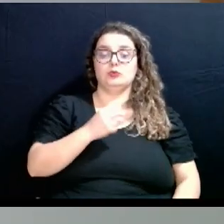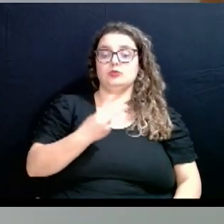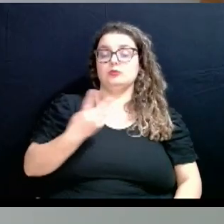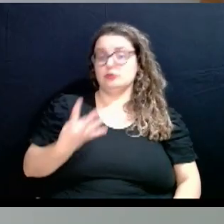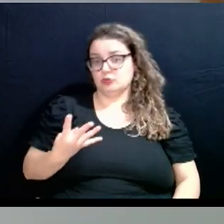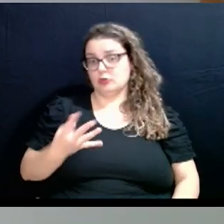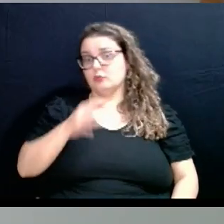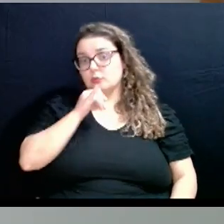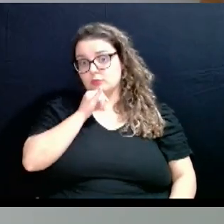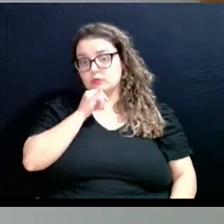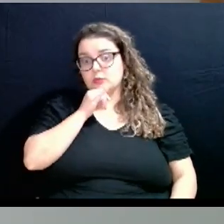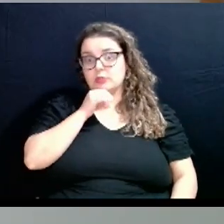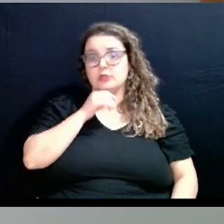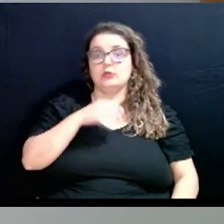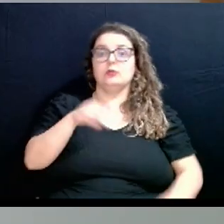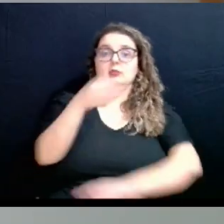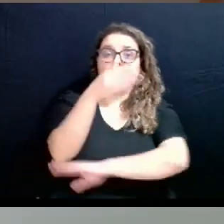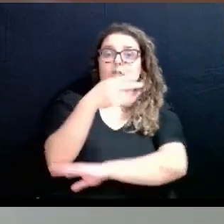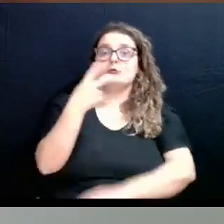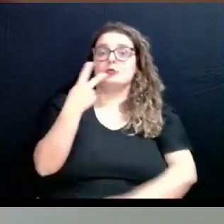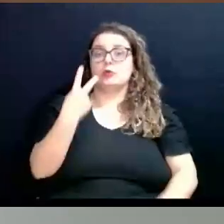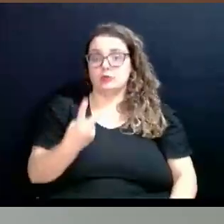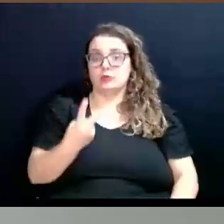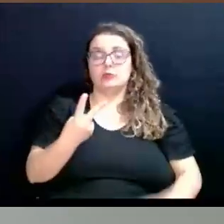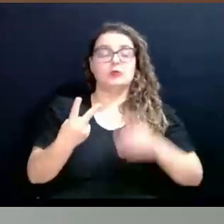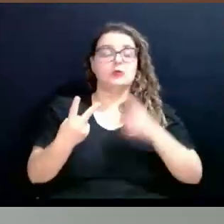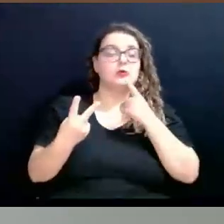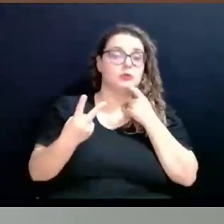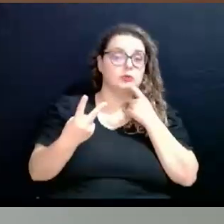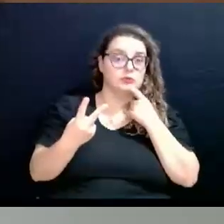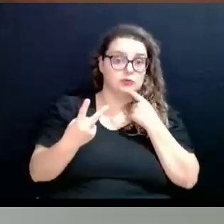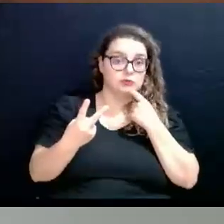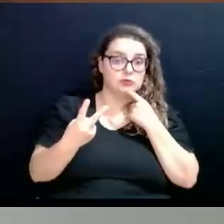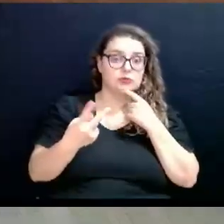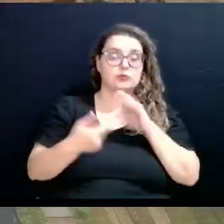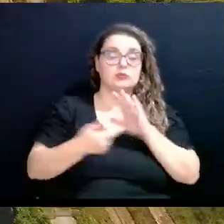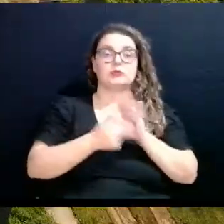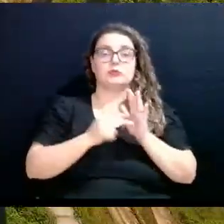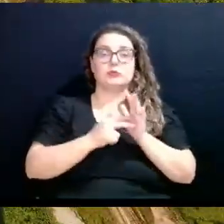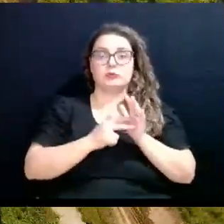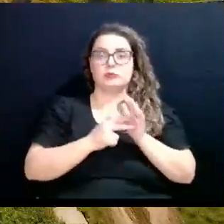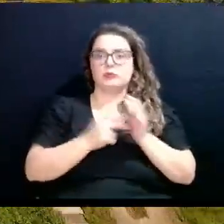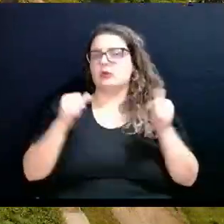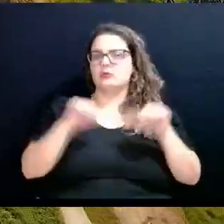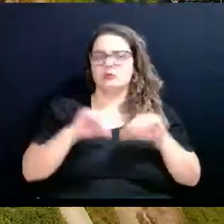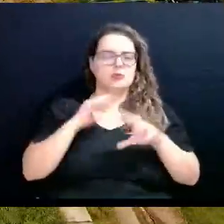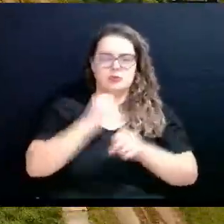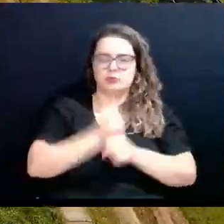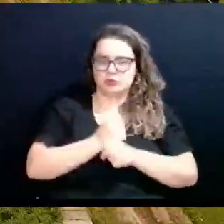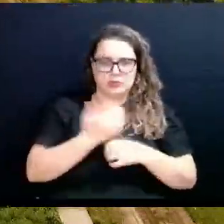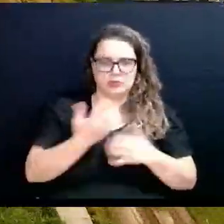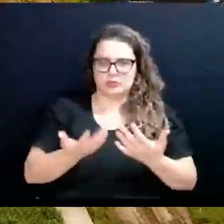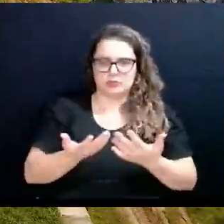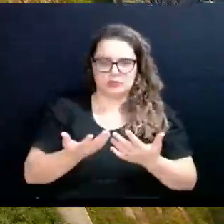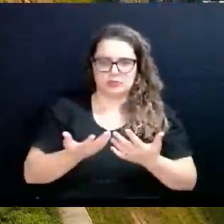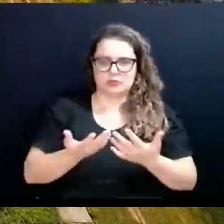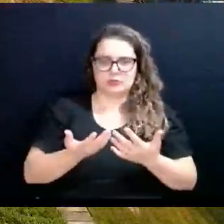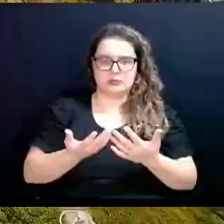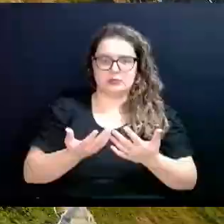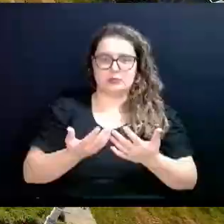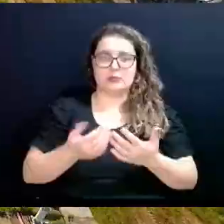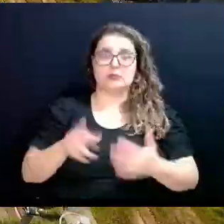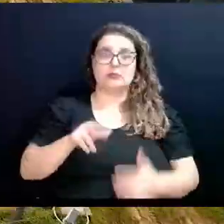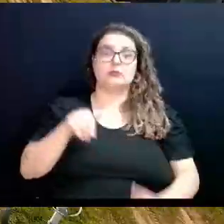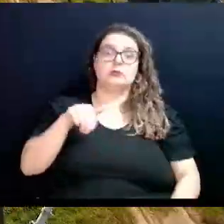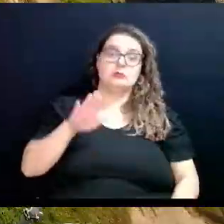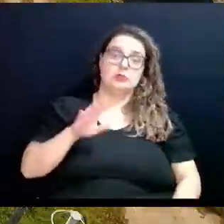outubro de 24, por exemplo, era bandeira vermelha 2. Bandeira vermelha 2 quer dizer que é a pior de todas. Quer